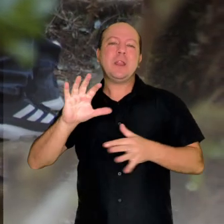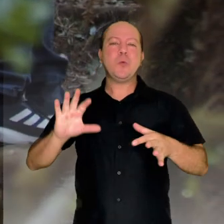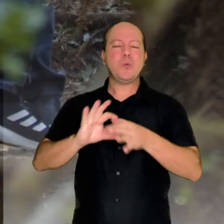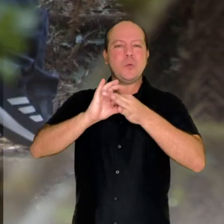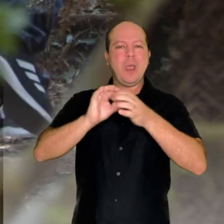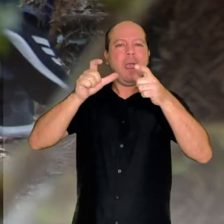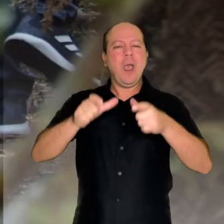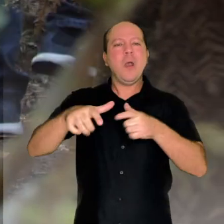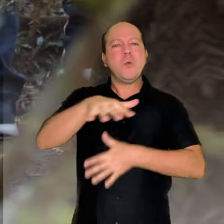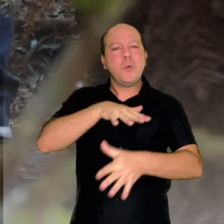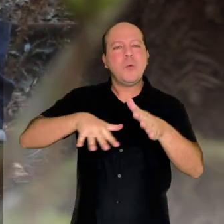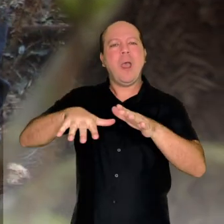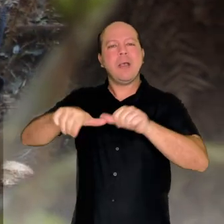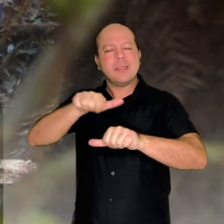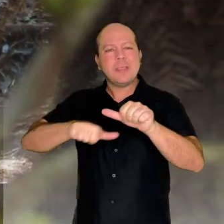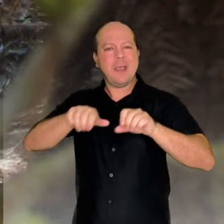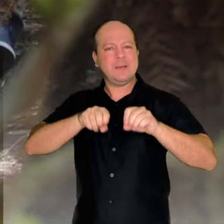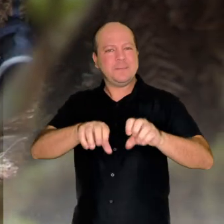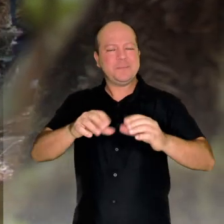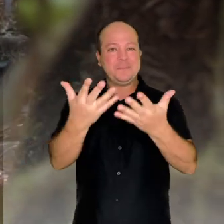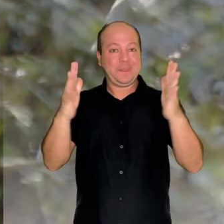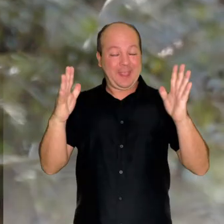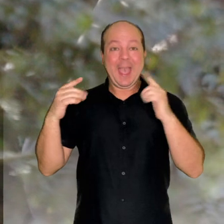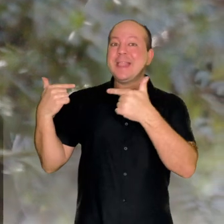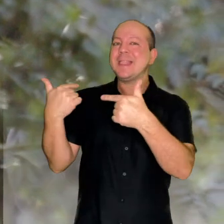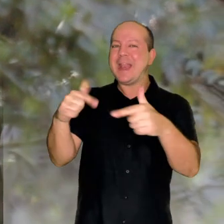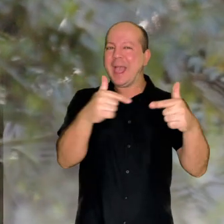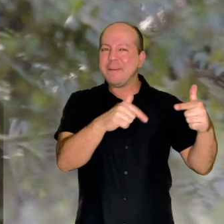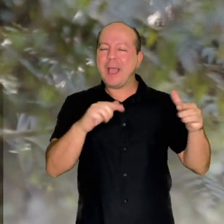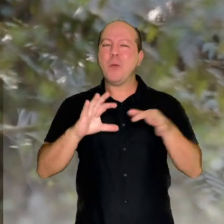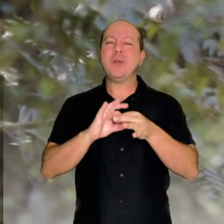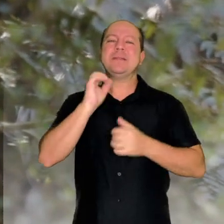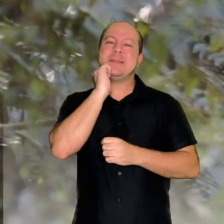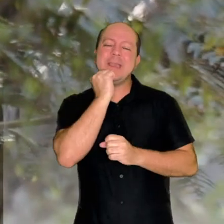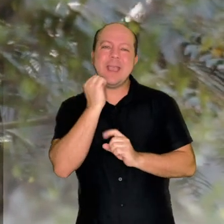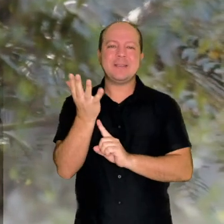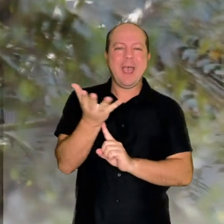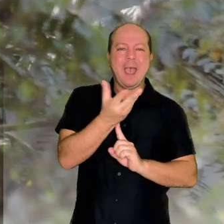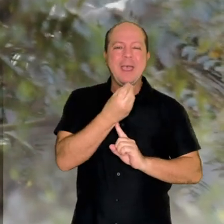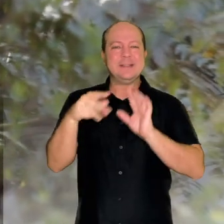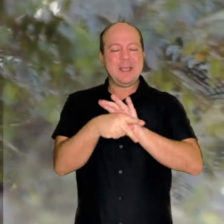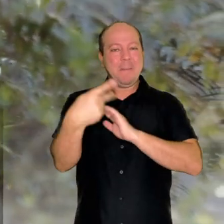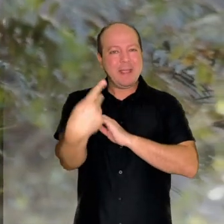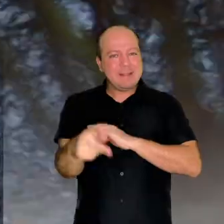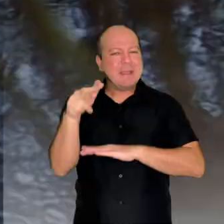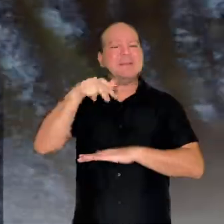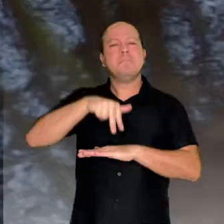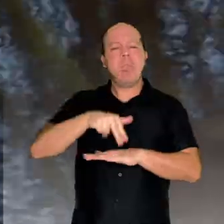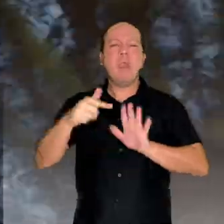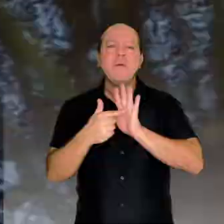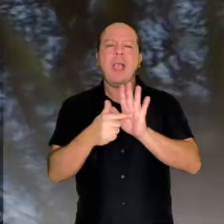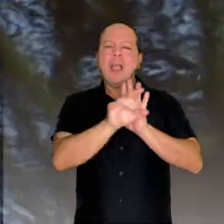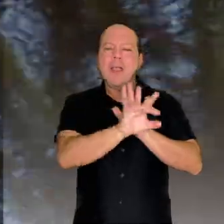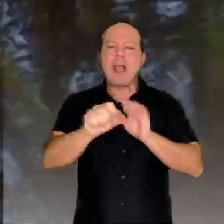conecta comunidades ao poder transformador da educação ambiental. Seu trabalho une ciência, arte e pertencimento,